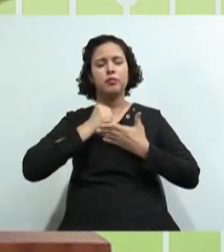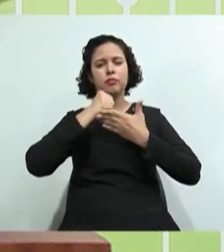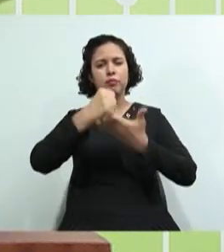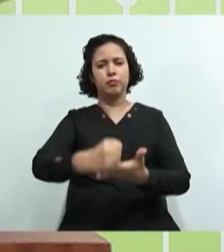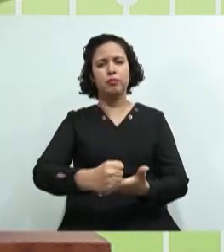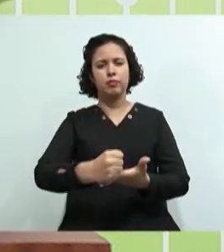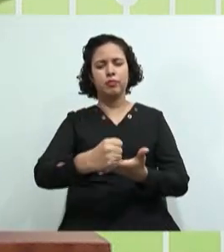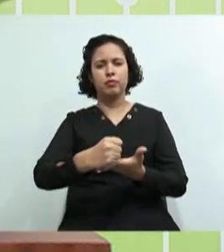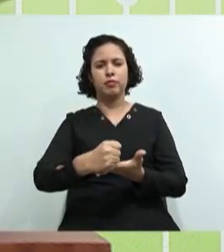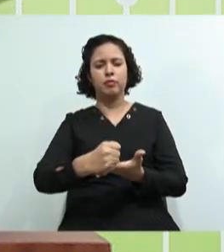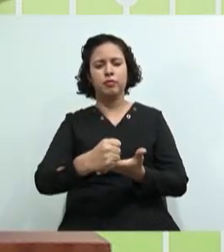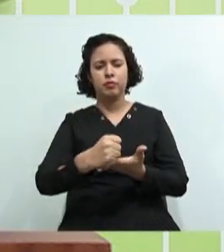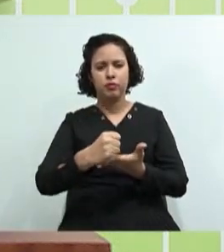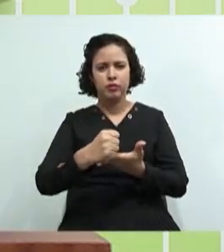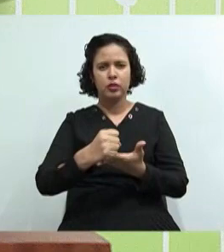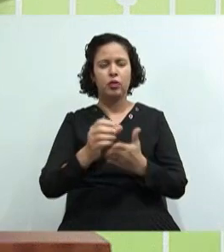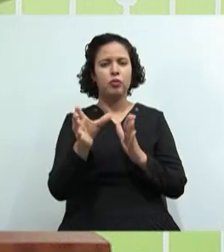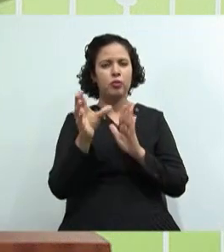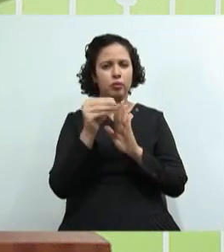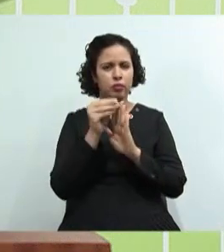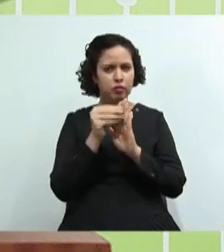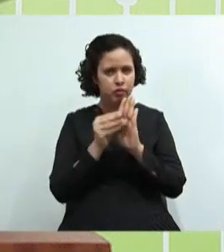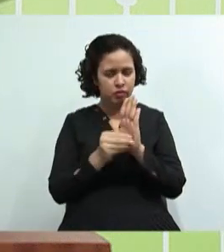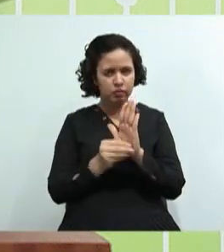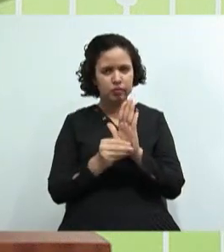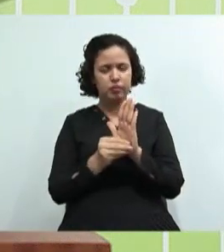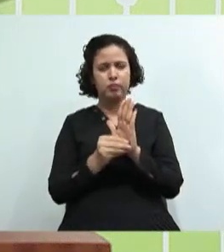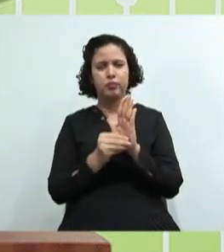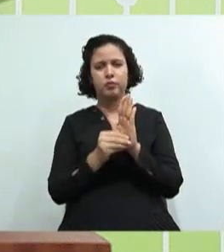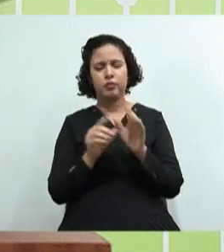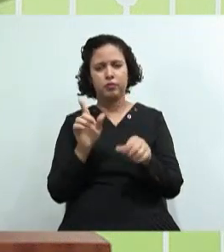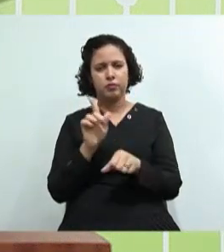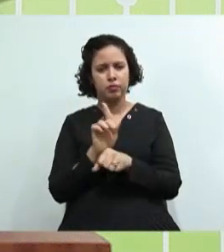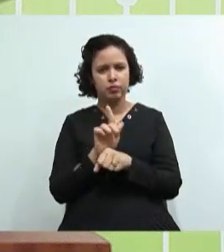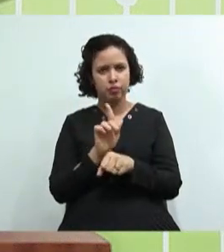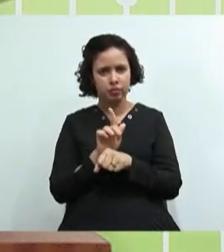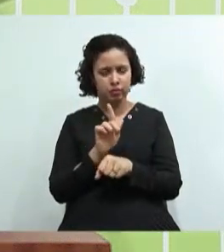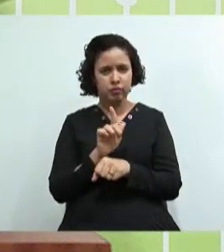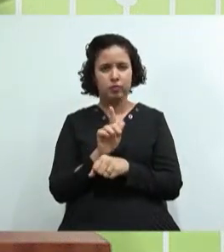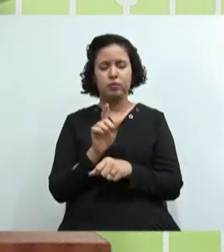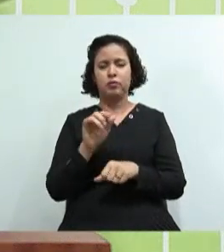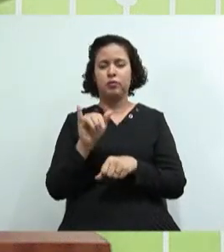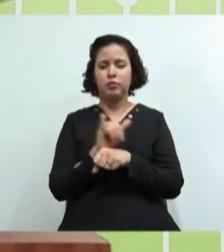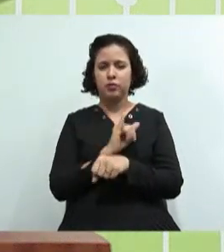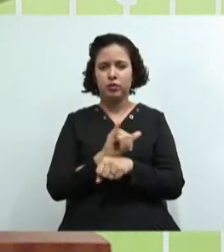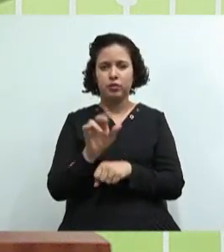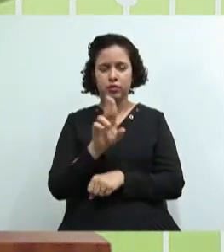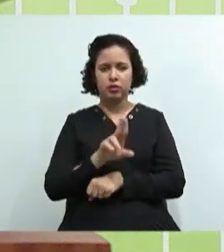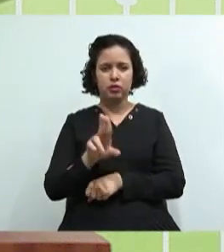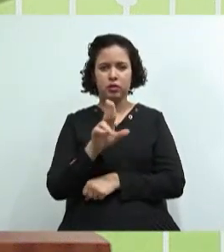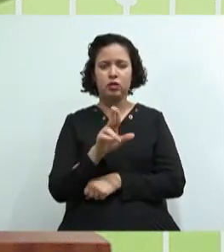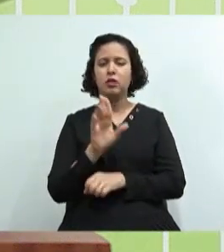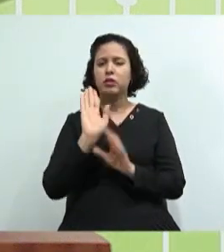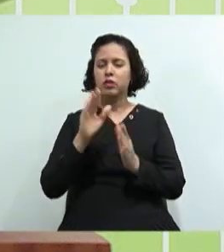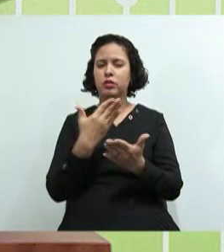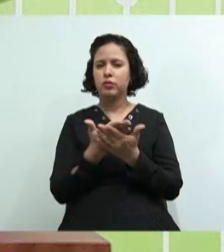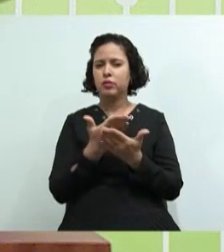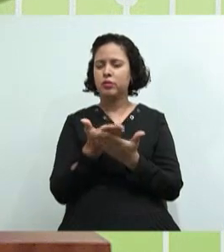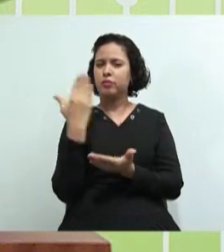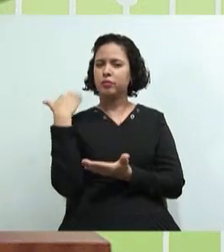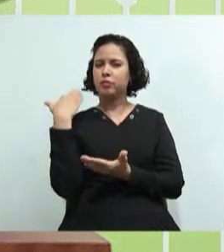trazer exatamente o conteúdo de gestão estratégica mais utilizado. Nós já vimos lá atrás o que é